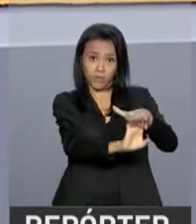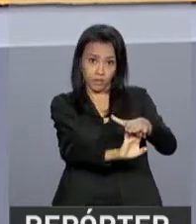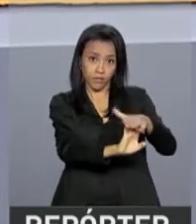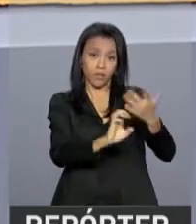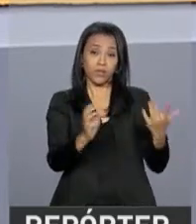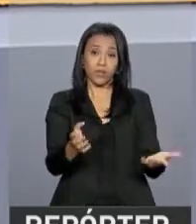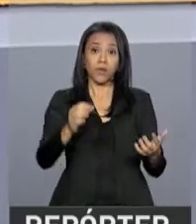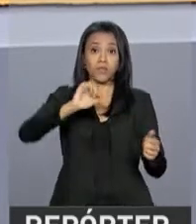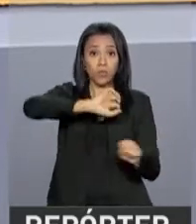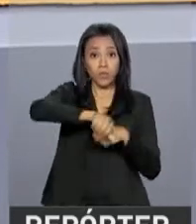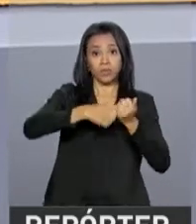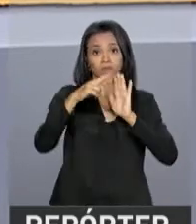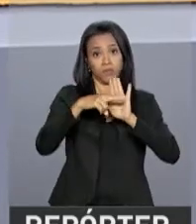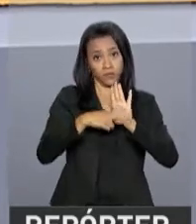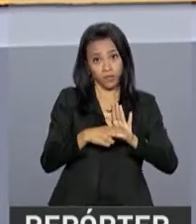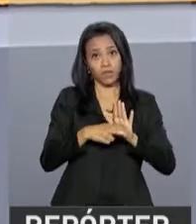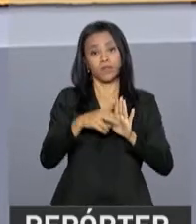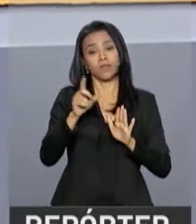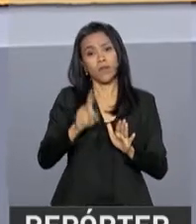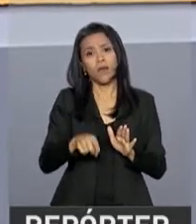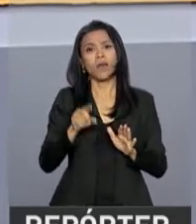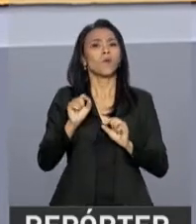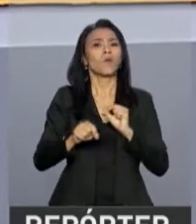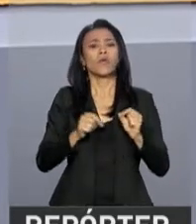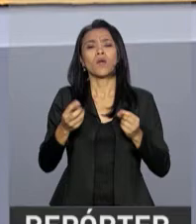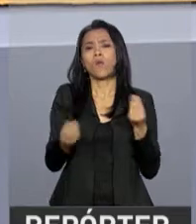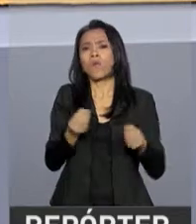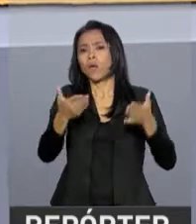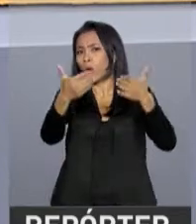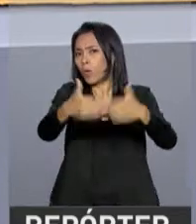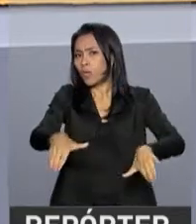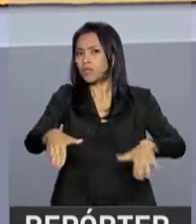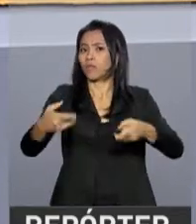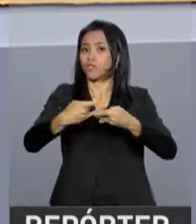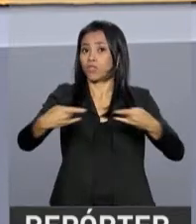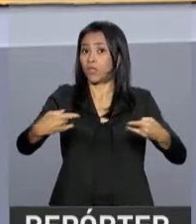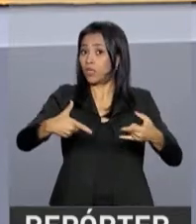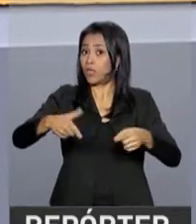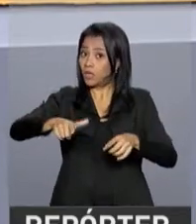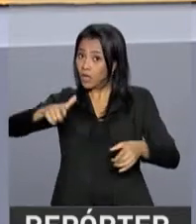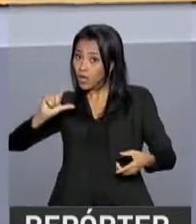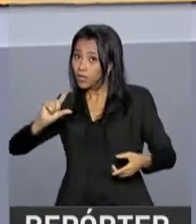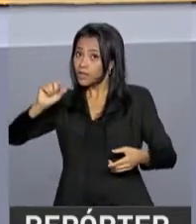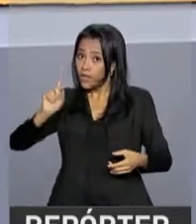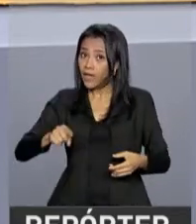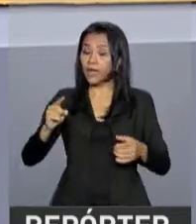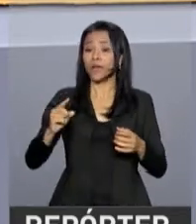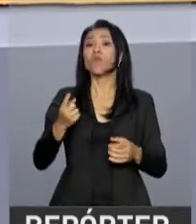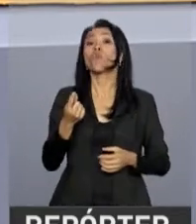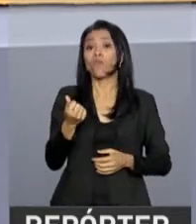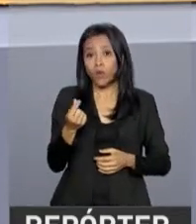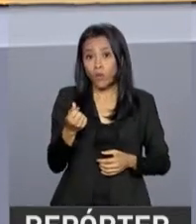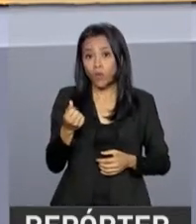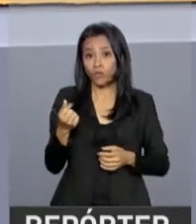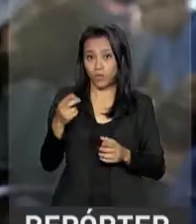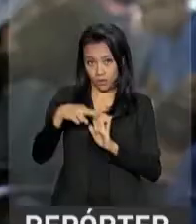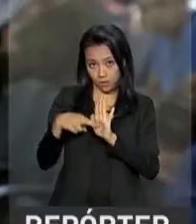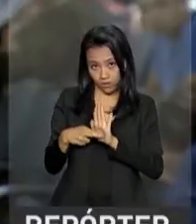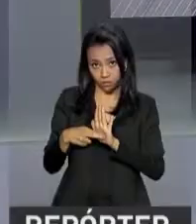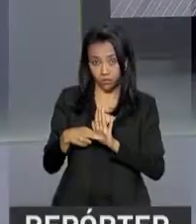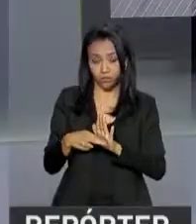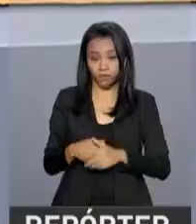alteração unifica também a sistemática de compensação de cheques que antes era de terminada por faixas de valores